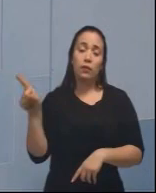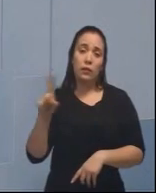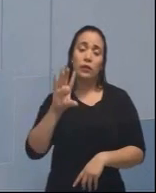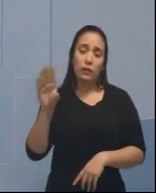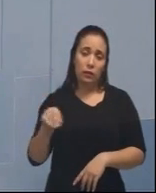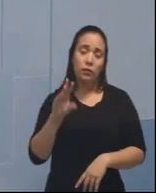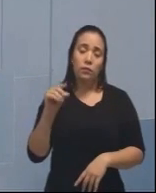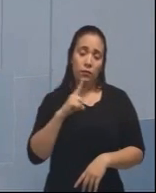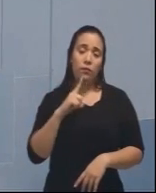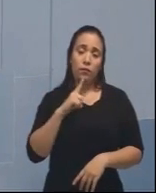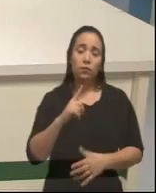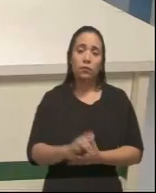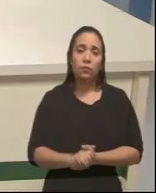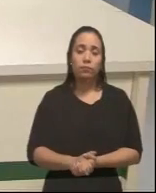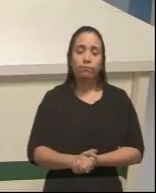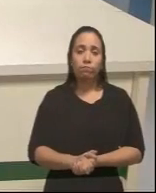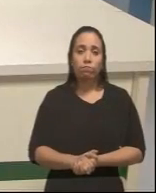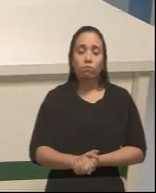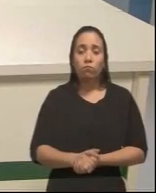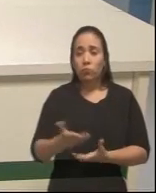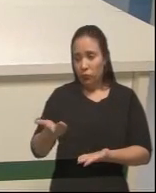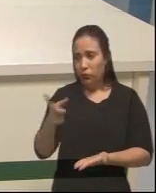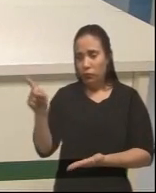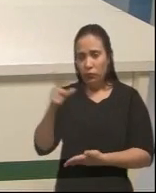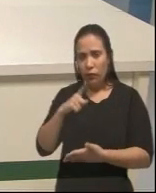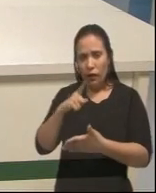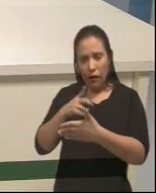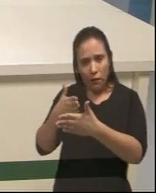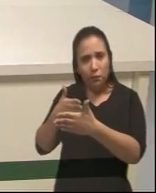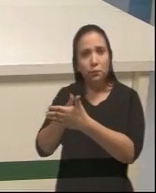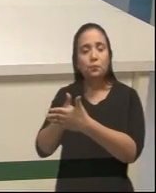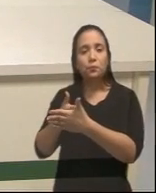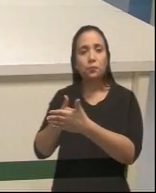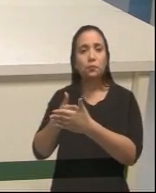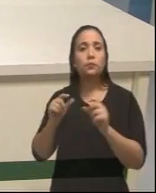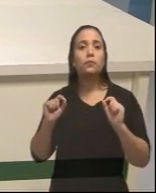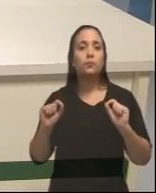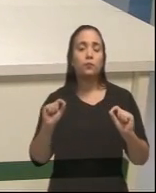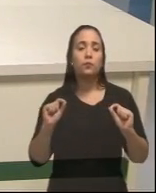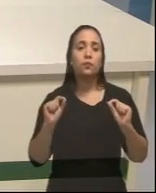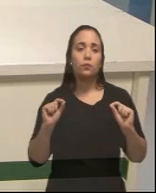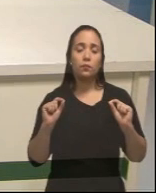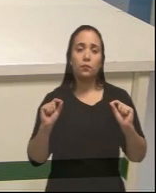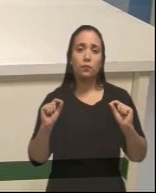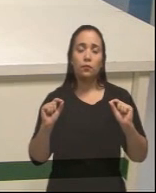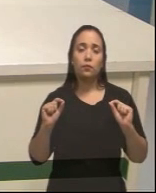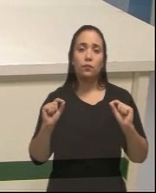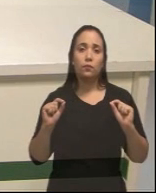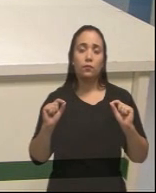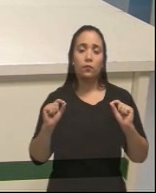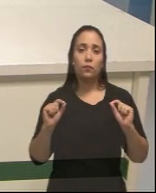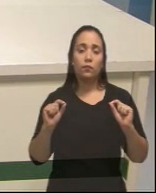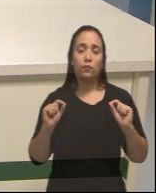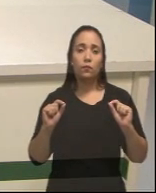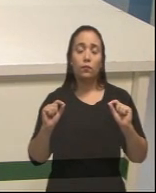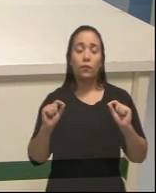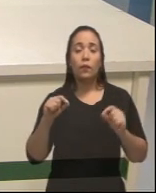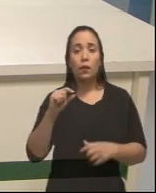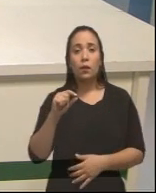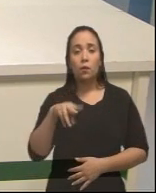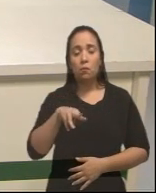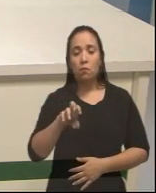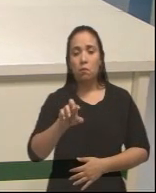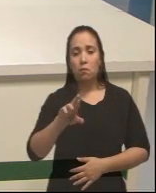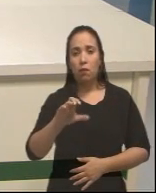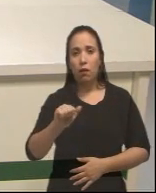tem uma coisa que barra ele, né, Luiz? E você pode até falar aí já, que é a questão do mercado, né? Mas com certeza.